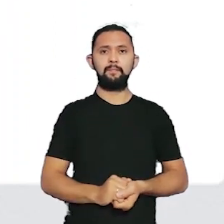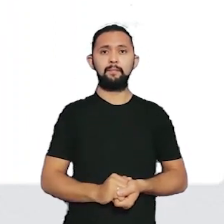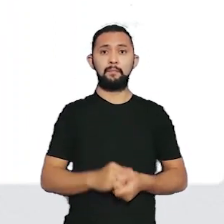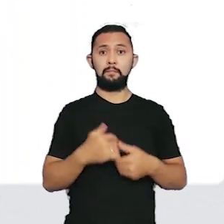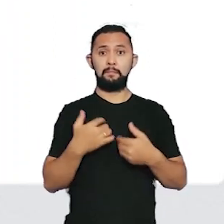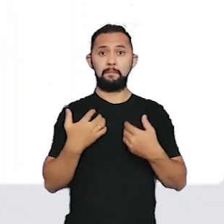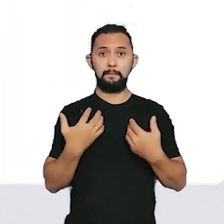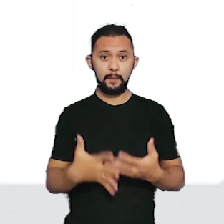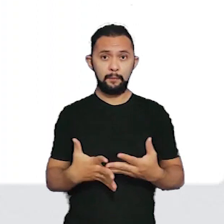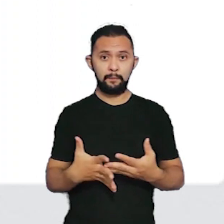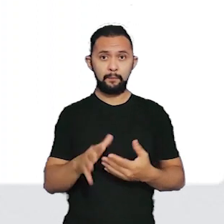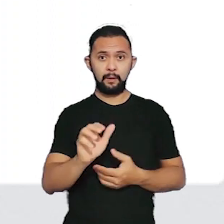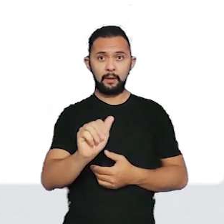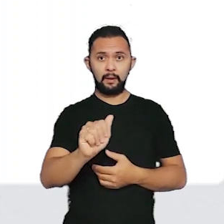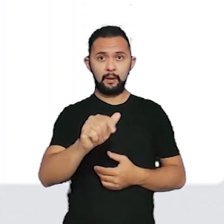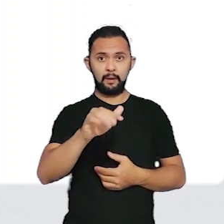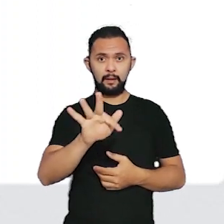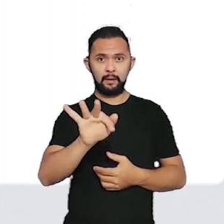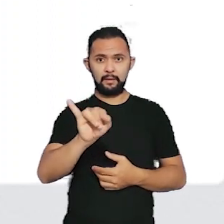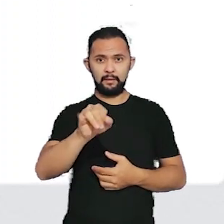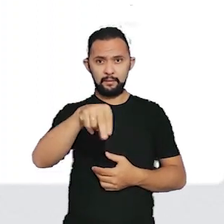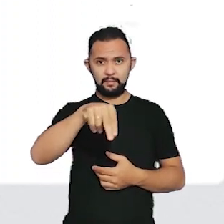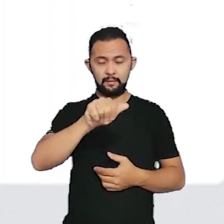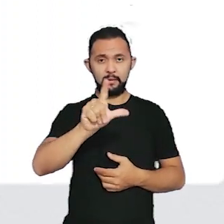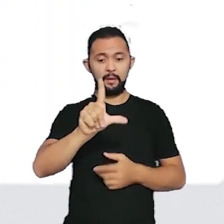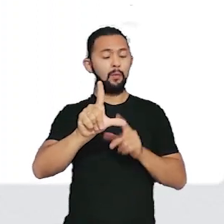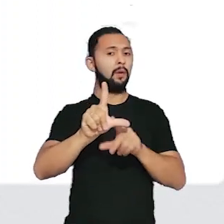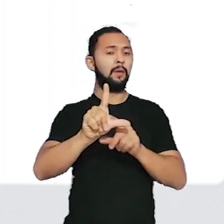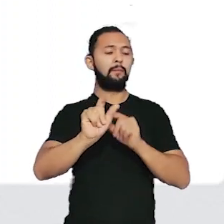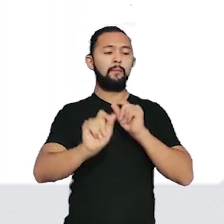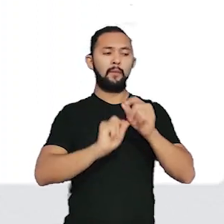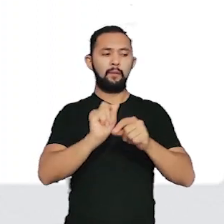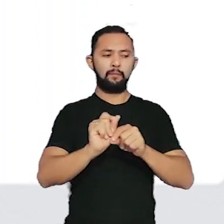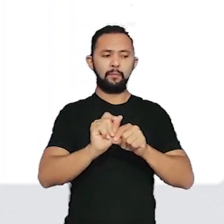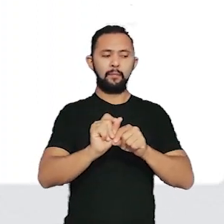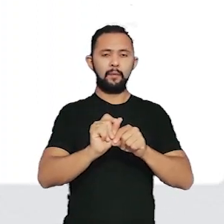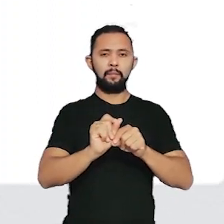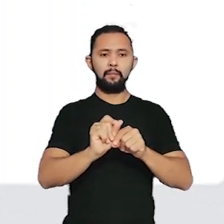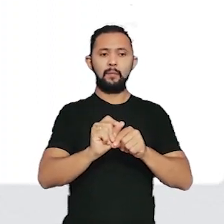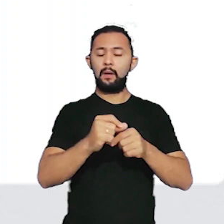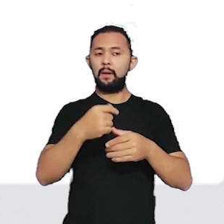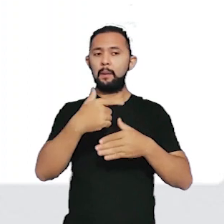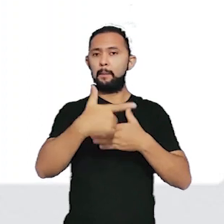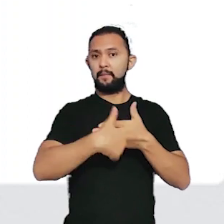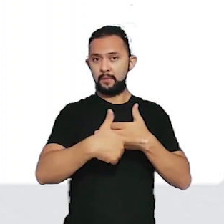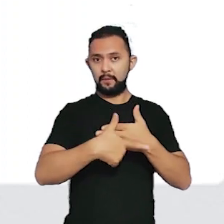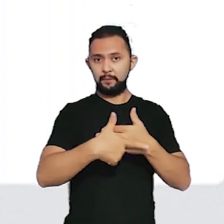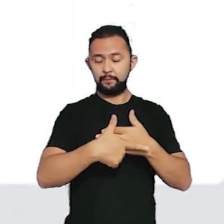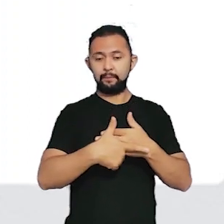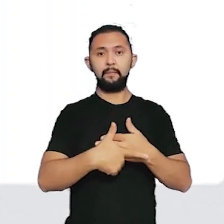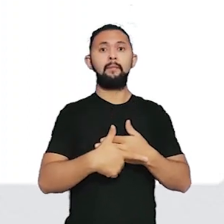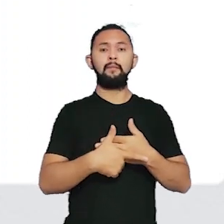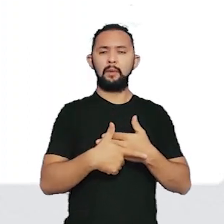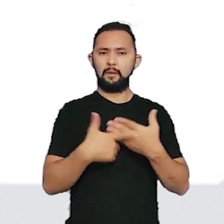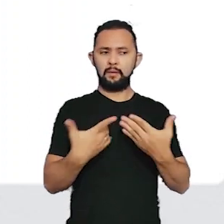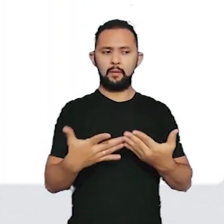Afinal, vai te trazer uma ideia de finalidade. A principal dela é o a fim de que,